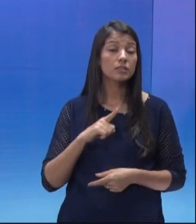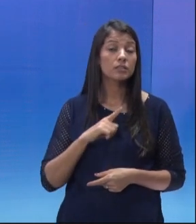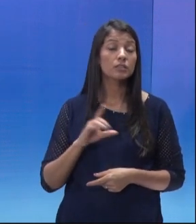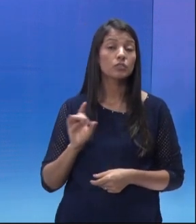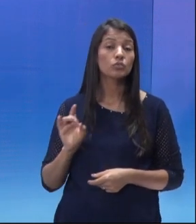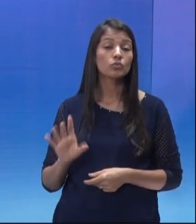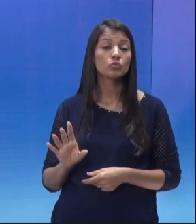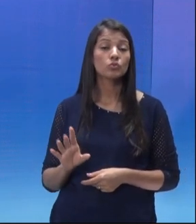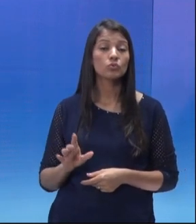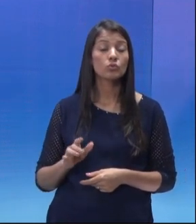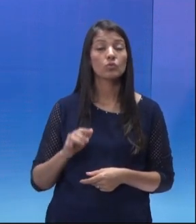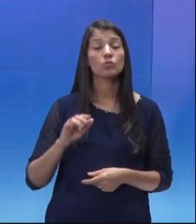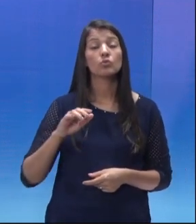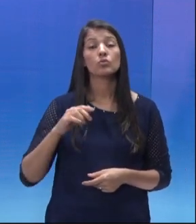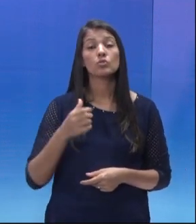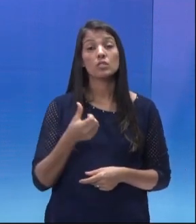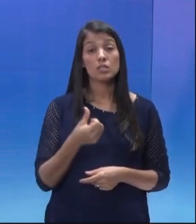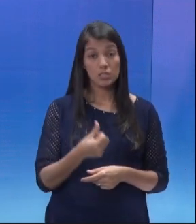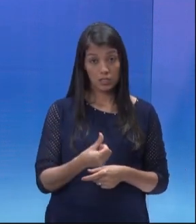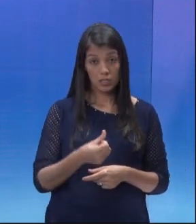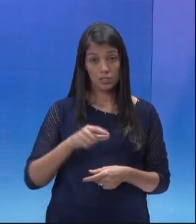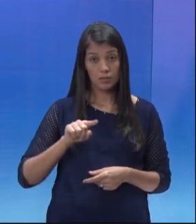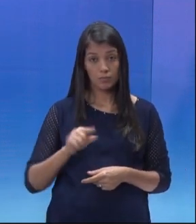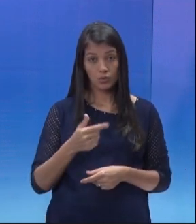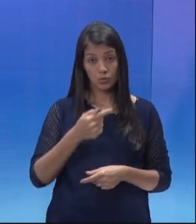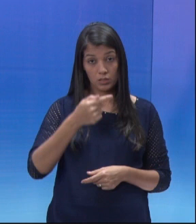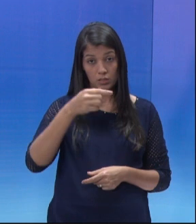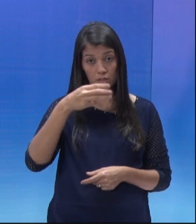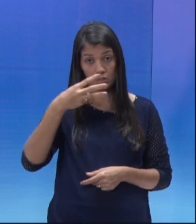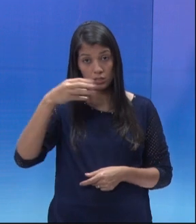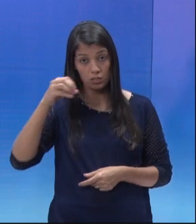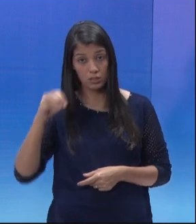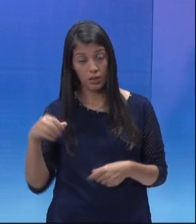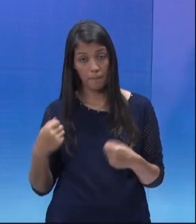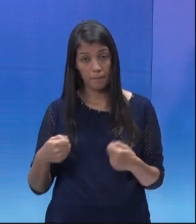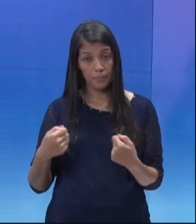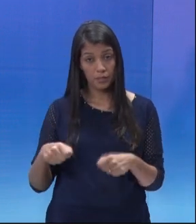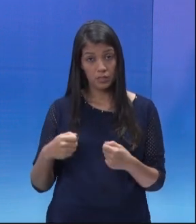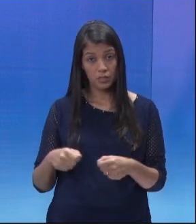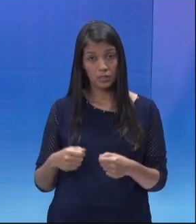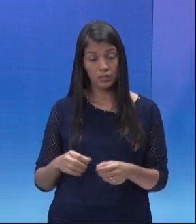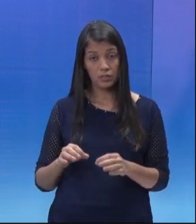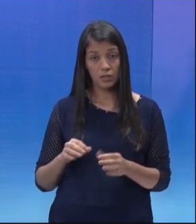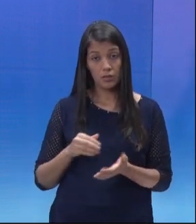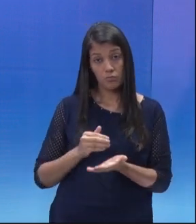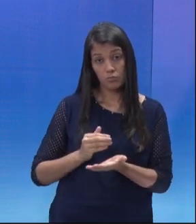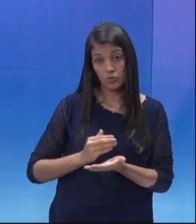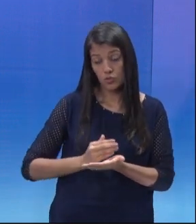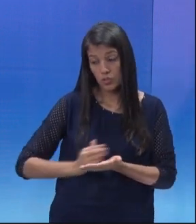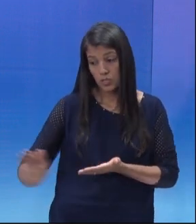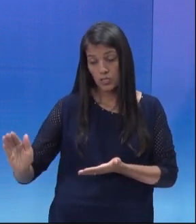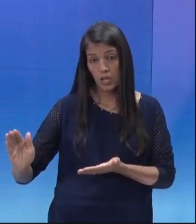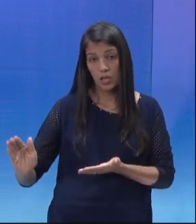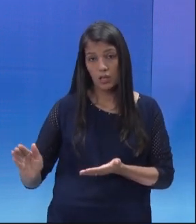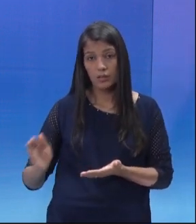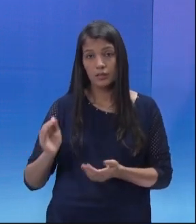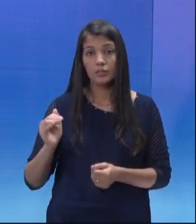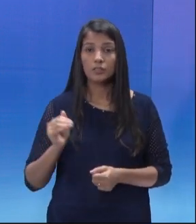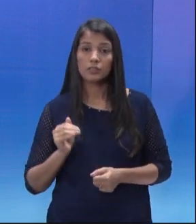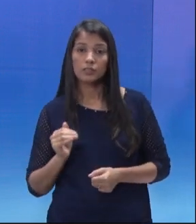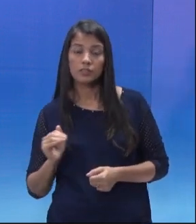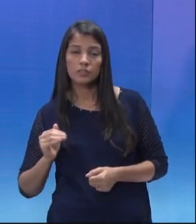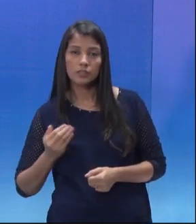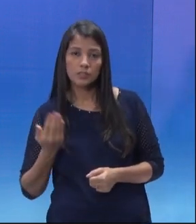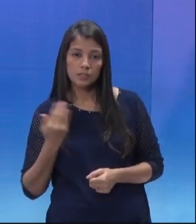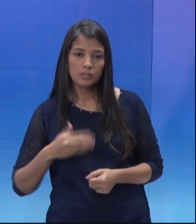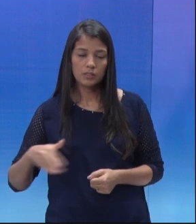6.750. Contudo, nós temos que sair de 27.000 emissões beta até 6.750 beta.